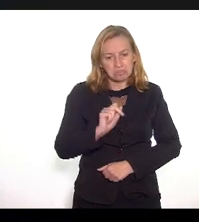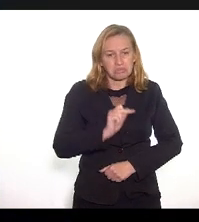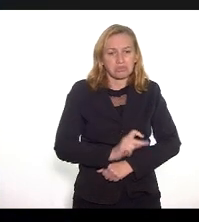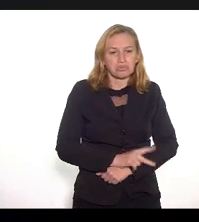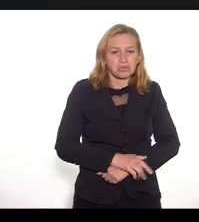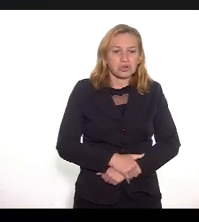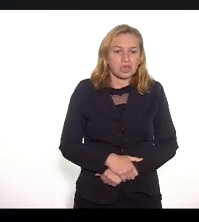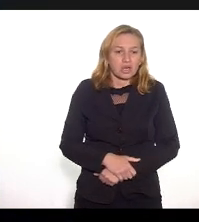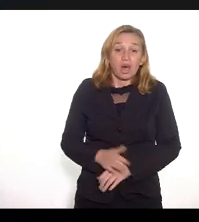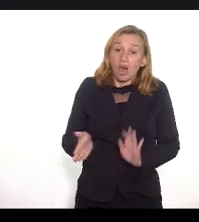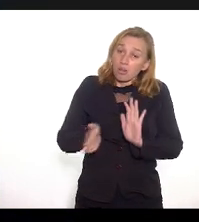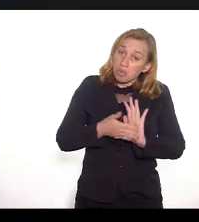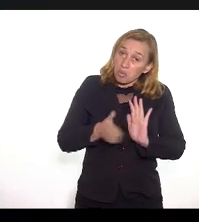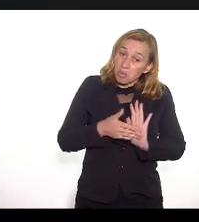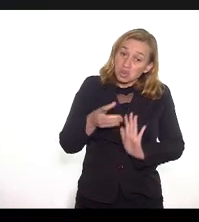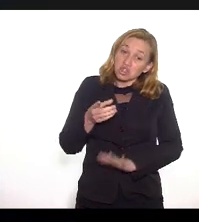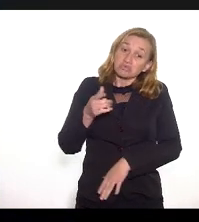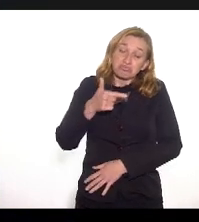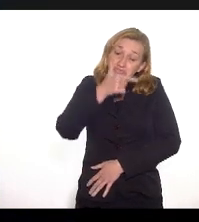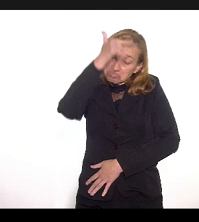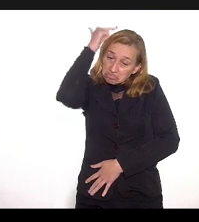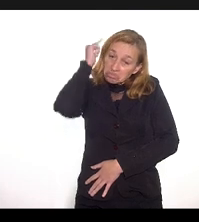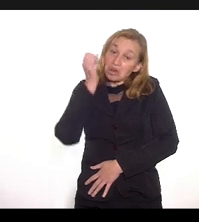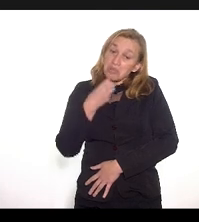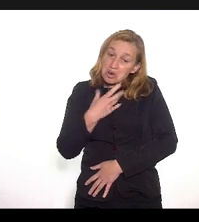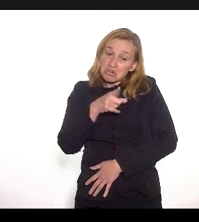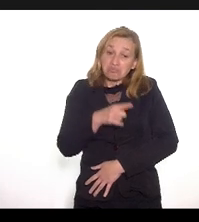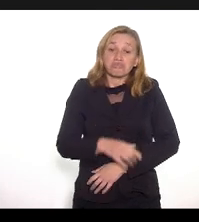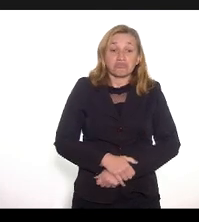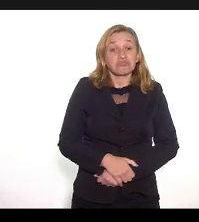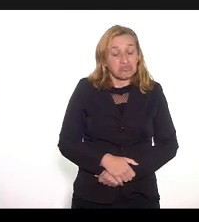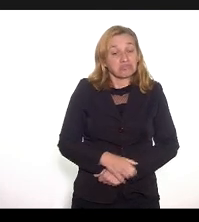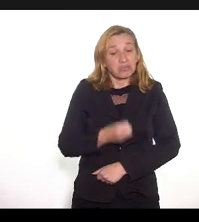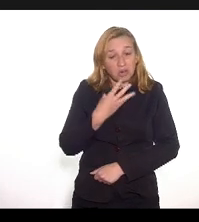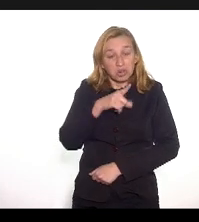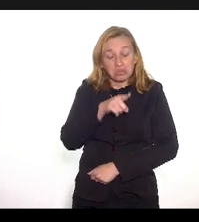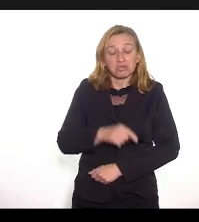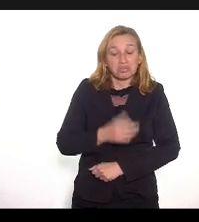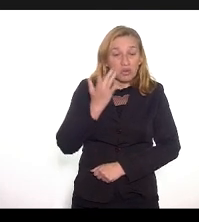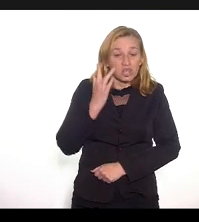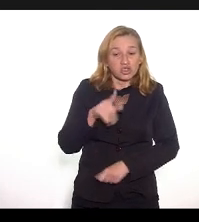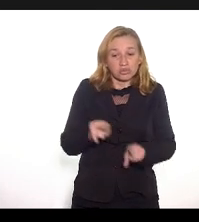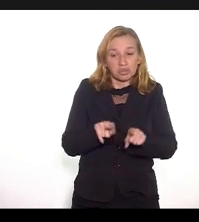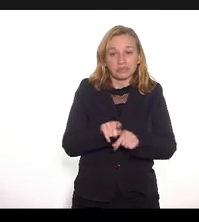Eu acho que a saída proposta pelo Luiz Paulo é boa, sabia? É boa. Acho que é boa. Também acho.